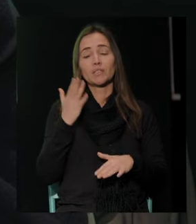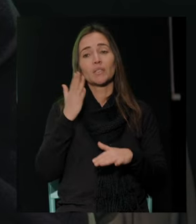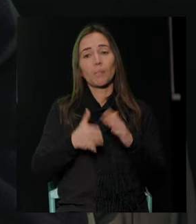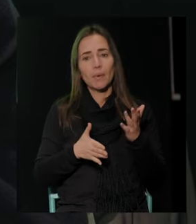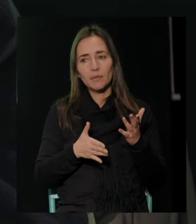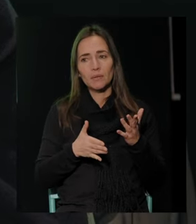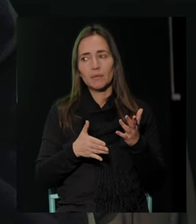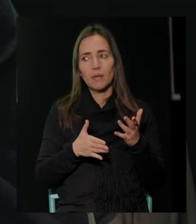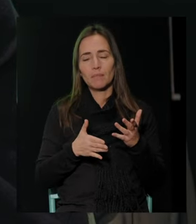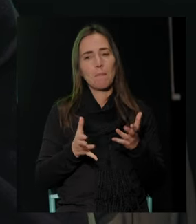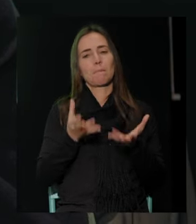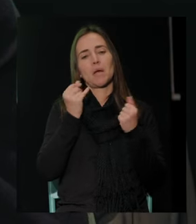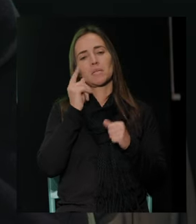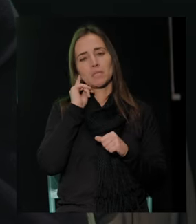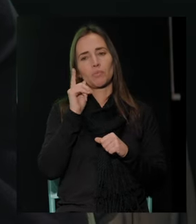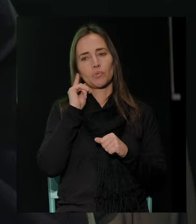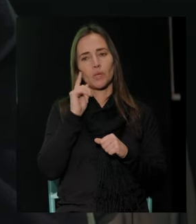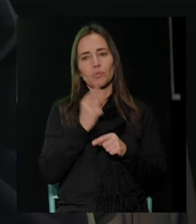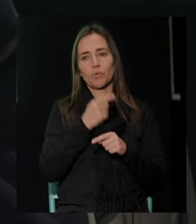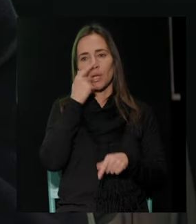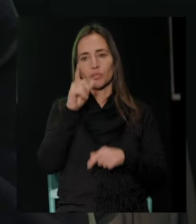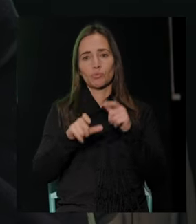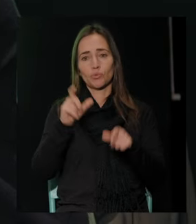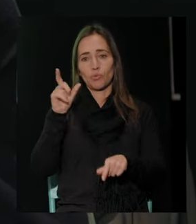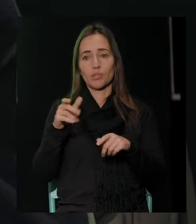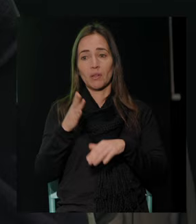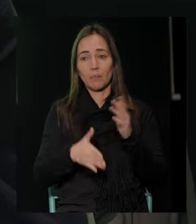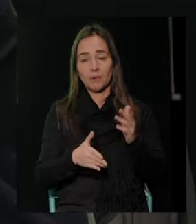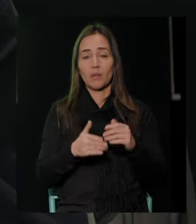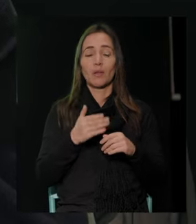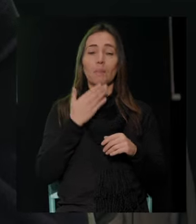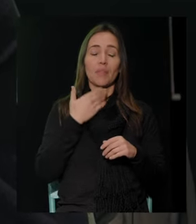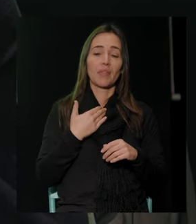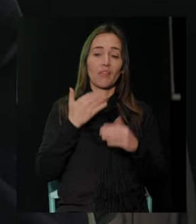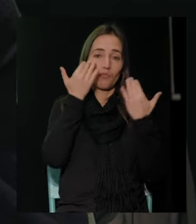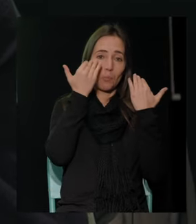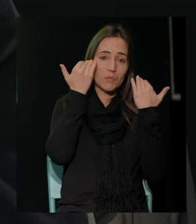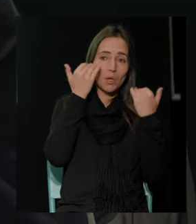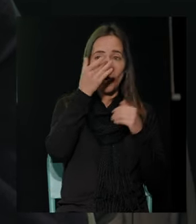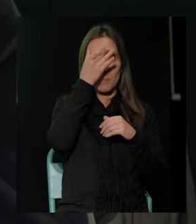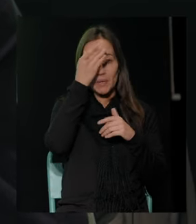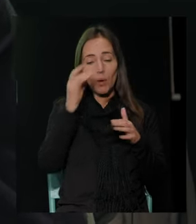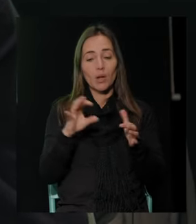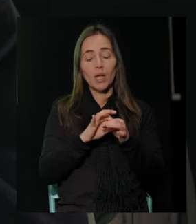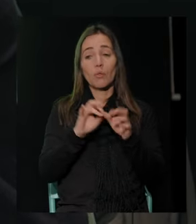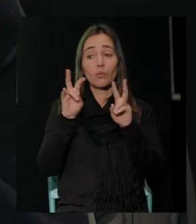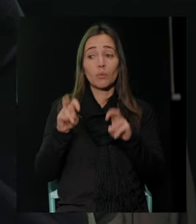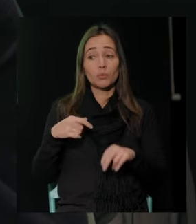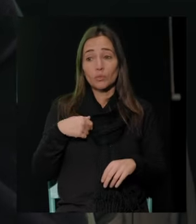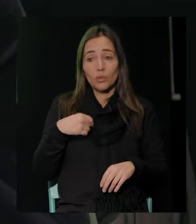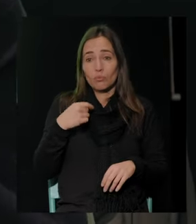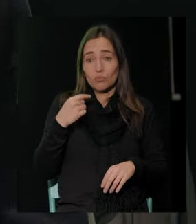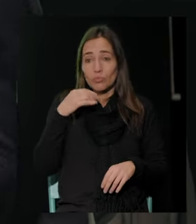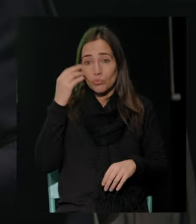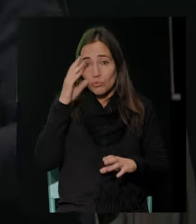repente, ganharam uma outra dimensão. De repente, as pessoas começam a pedir informação e opinião sobre matérias sobre as quais eu não domino,